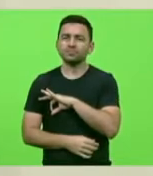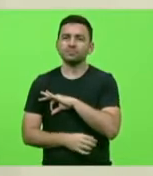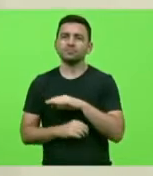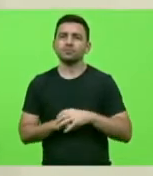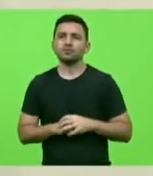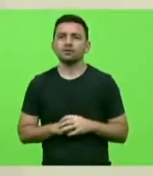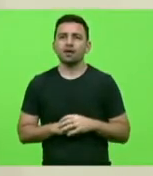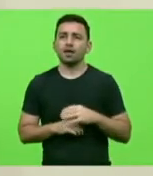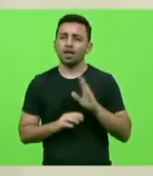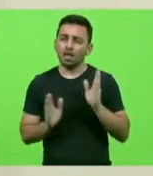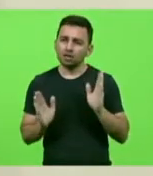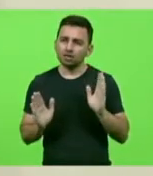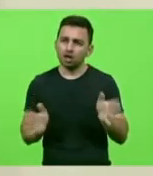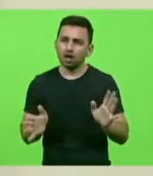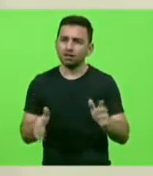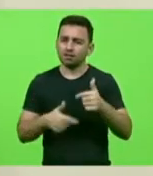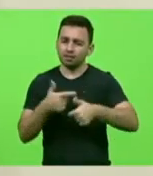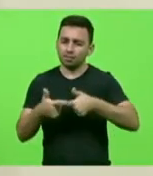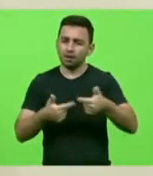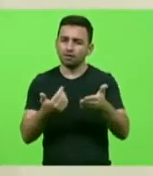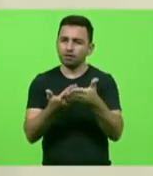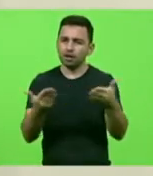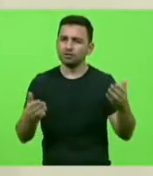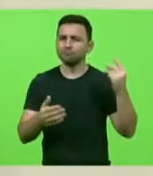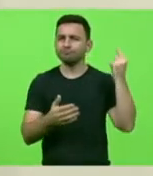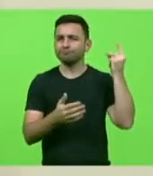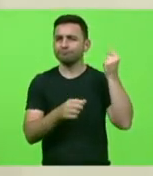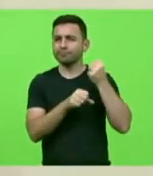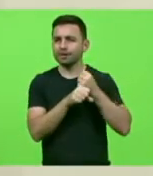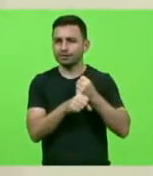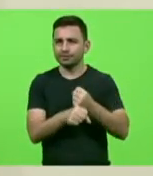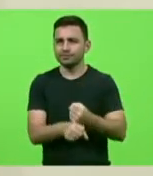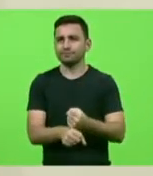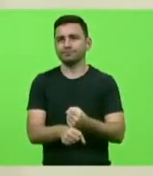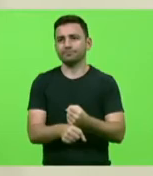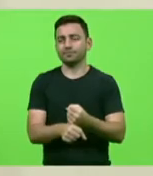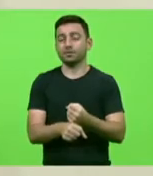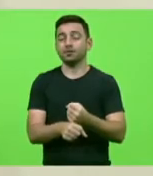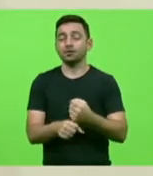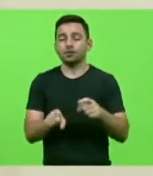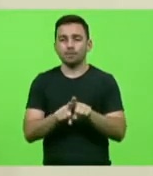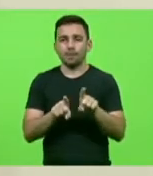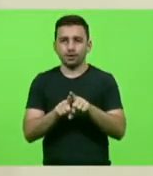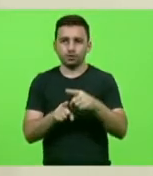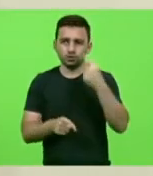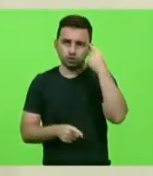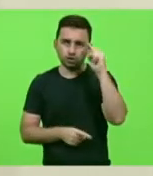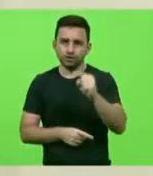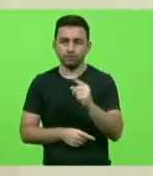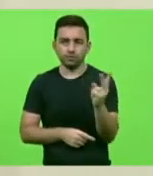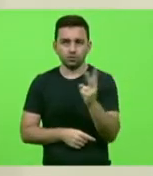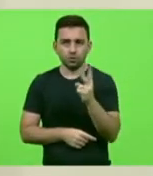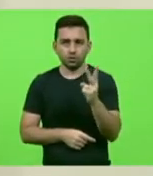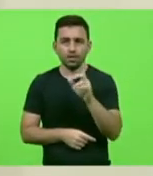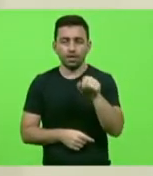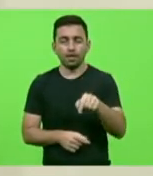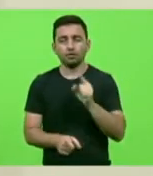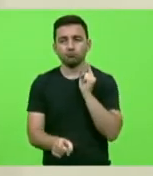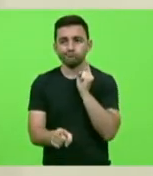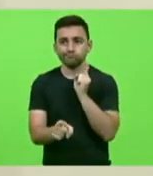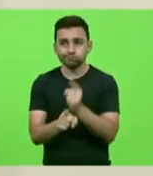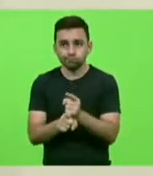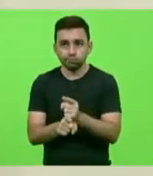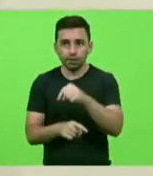pelos serviços já prestados. Também, dia 22 é Descobrimento Brasil,